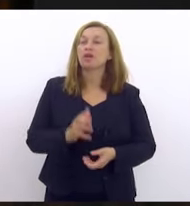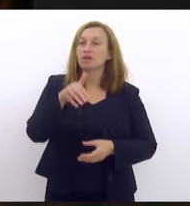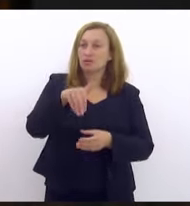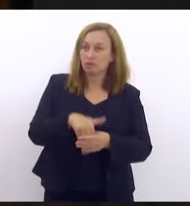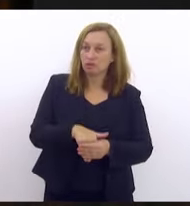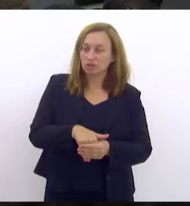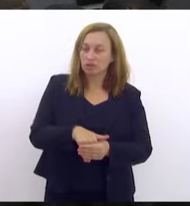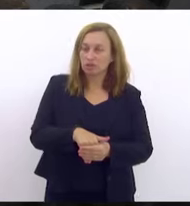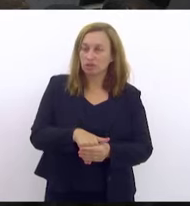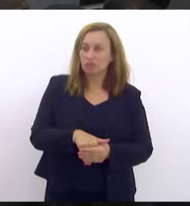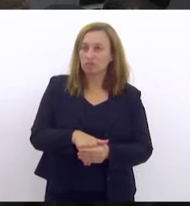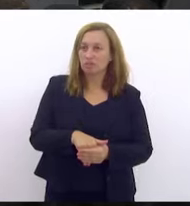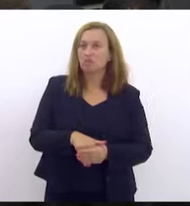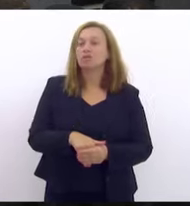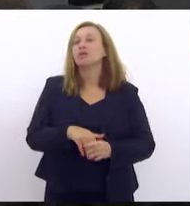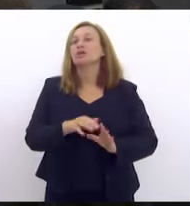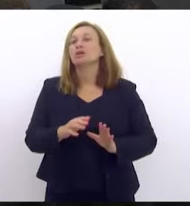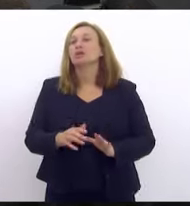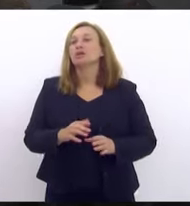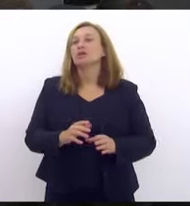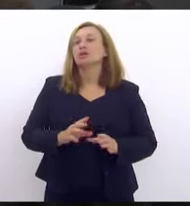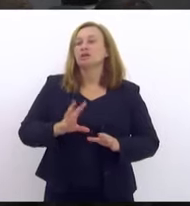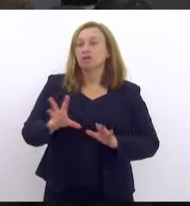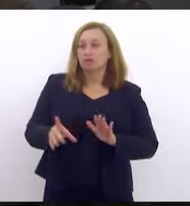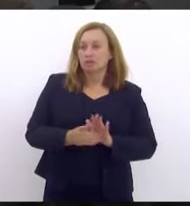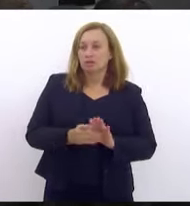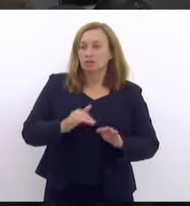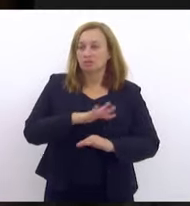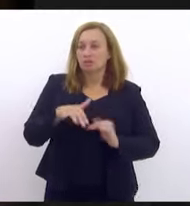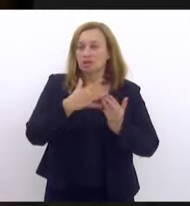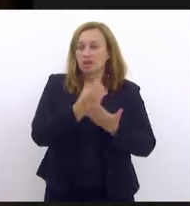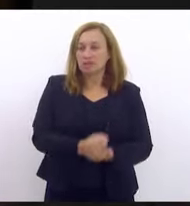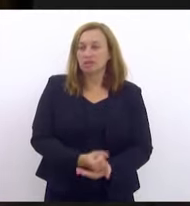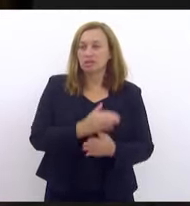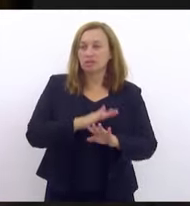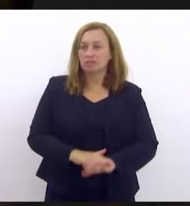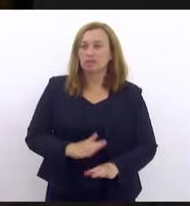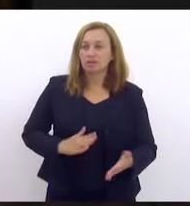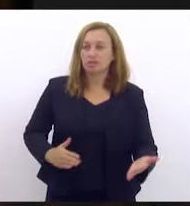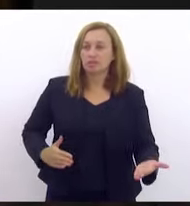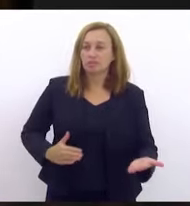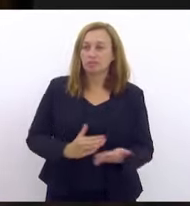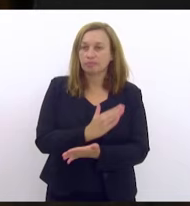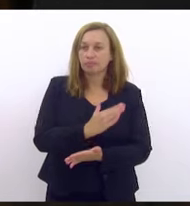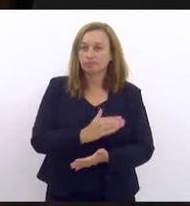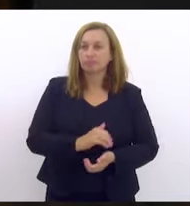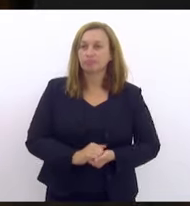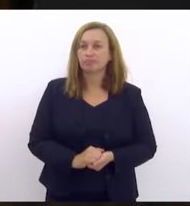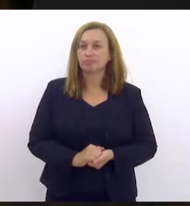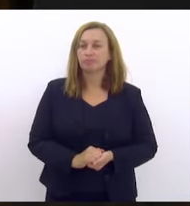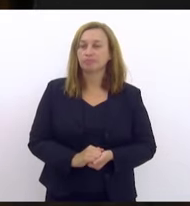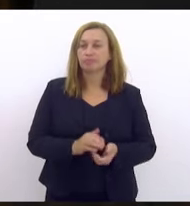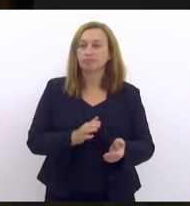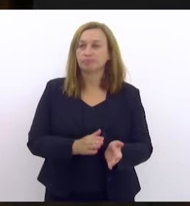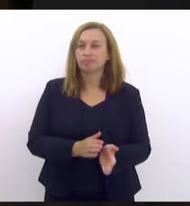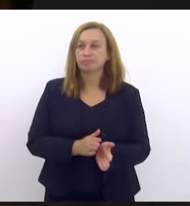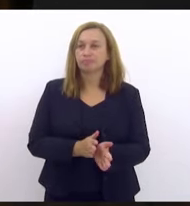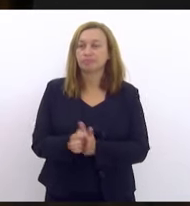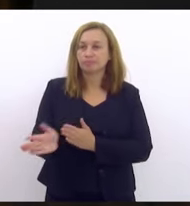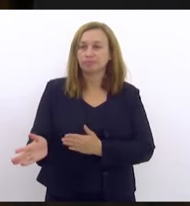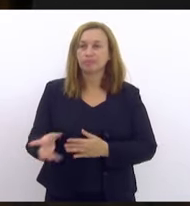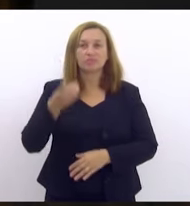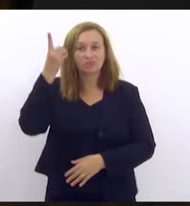votação, a redação do vencido assim emendado. Senhores que aprovam, permaneçam como estão. Aprovado, vai autógrafo. Pela deputada ordem.